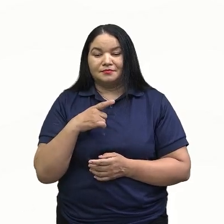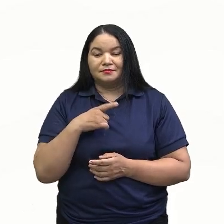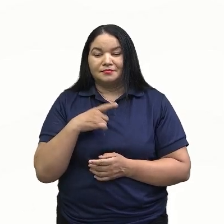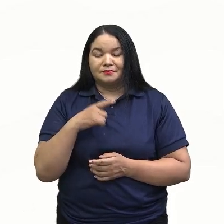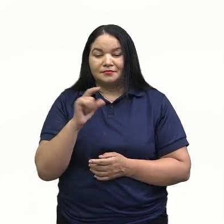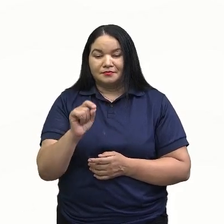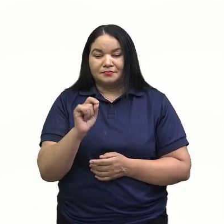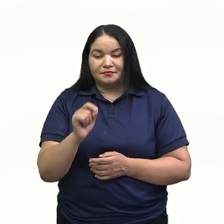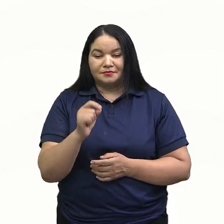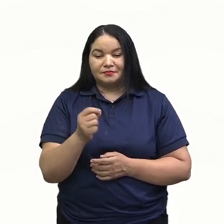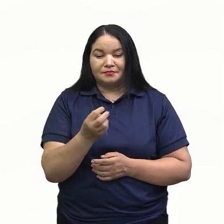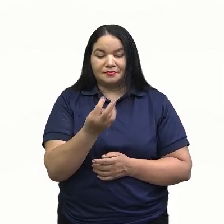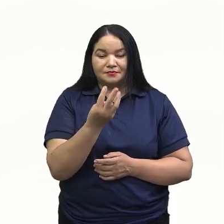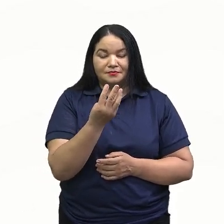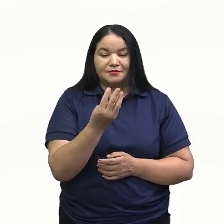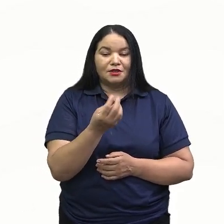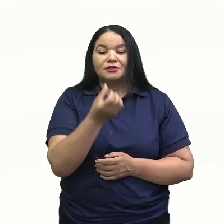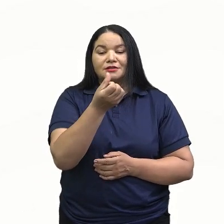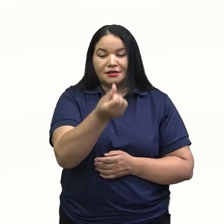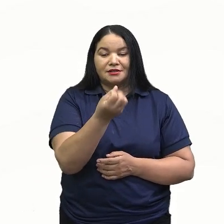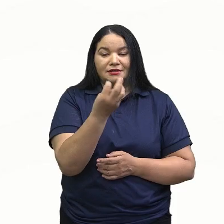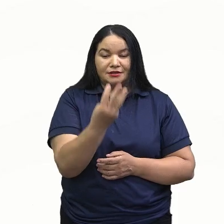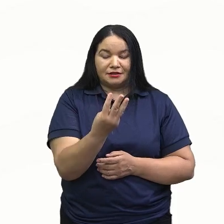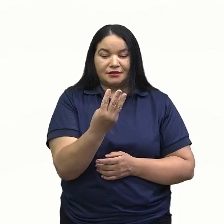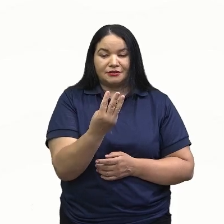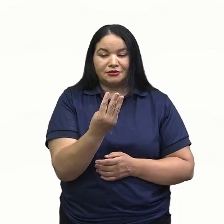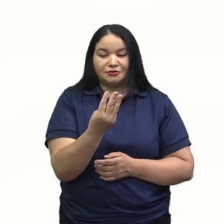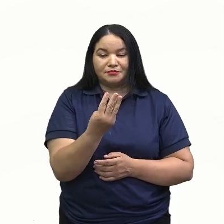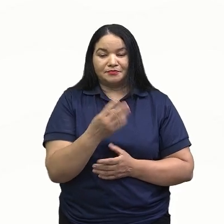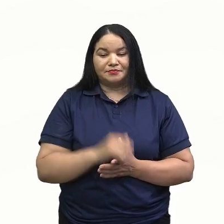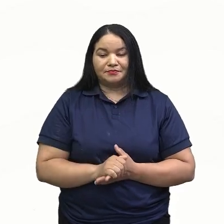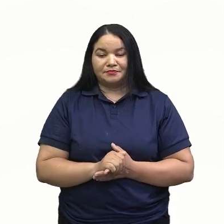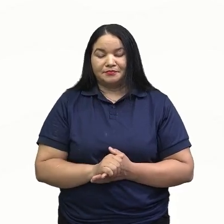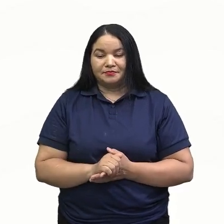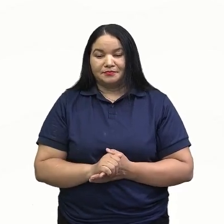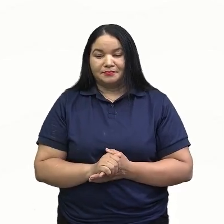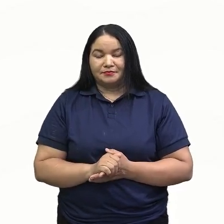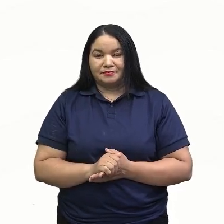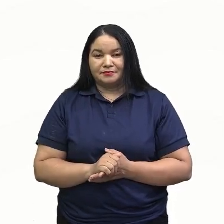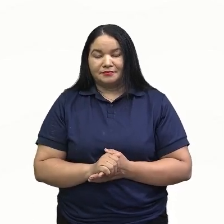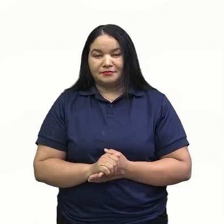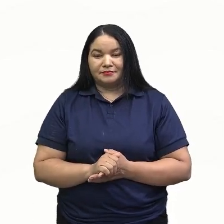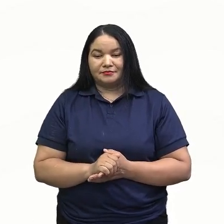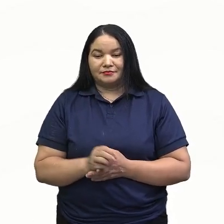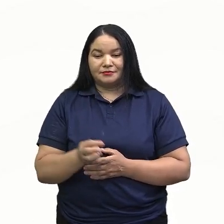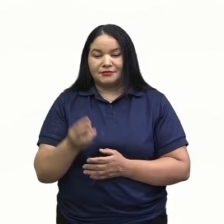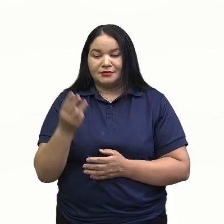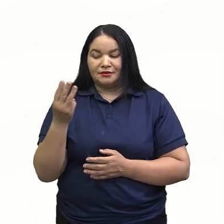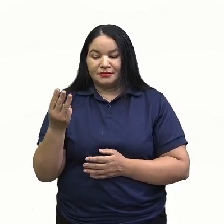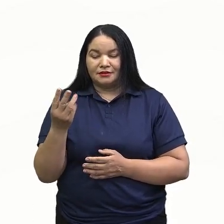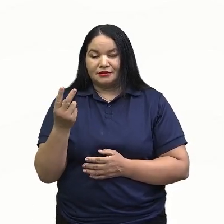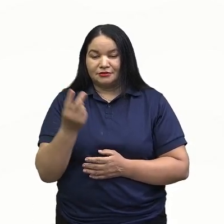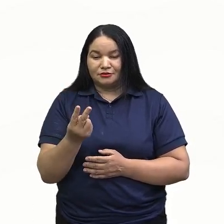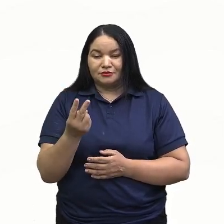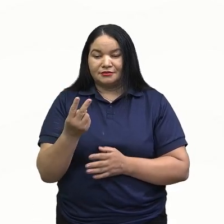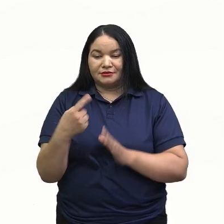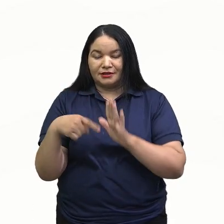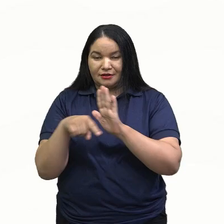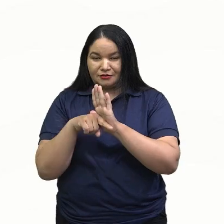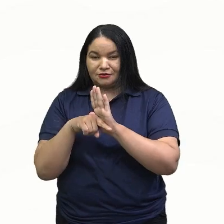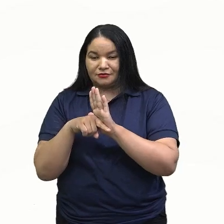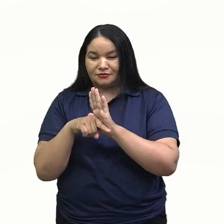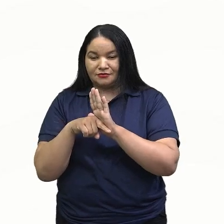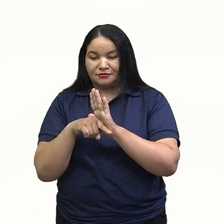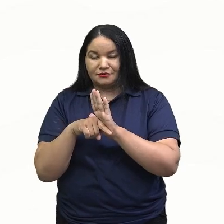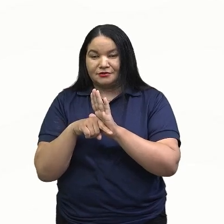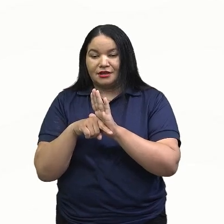o 63, o 32, ele é negativo, ele passa